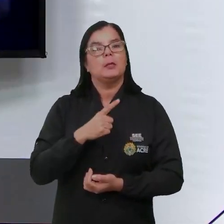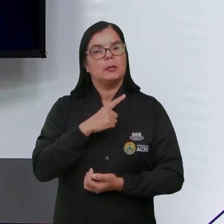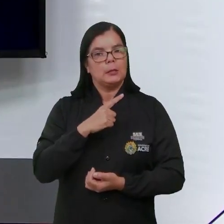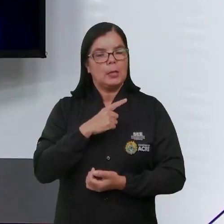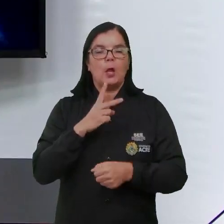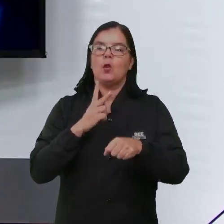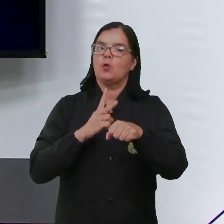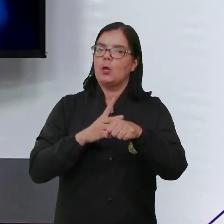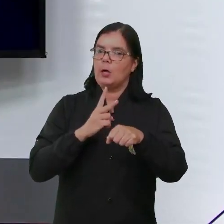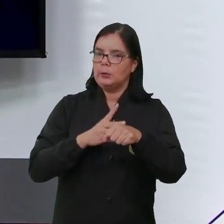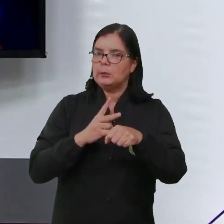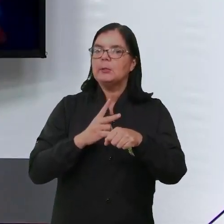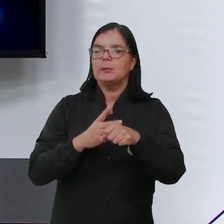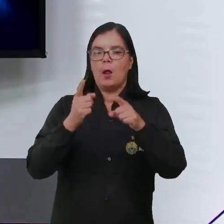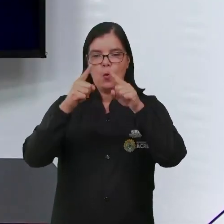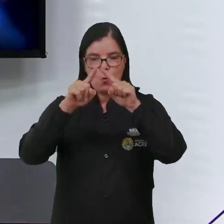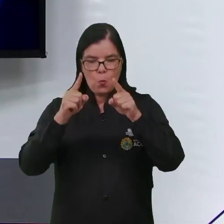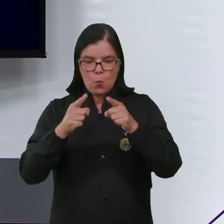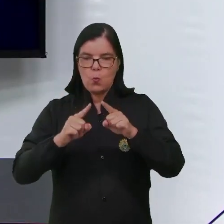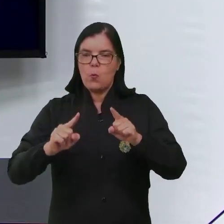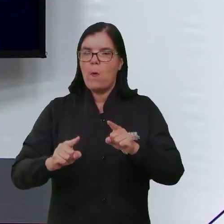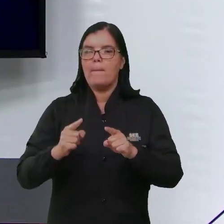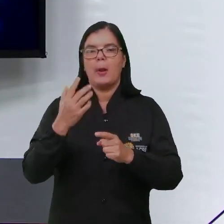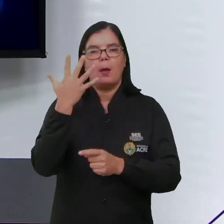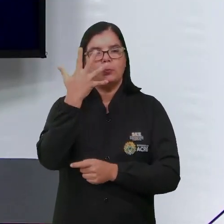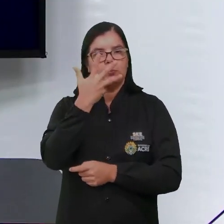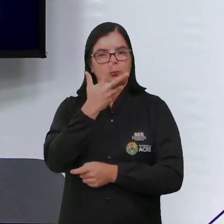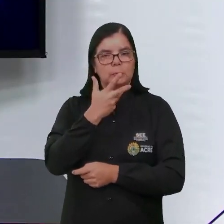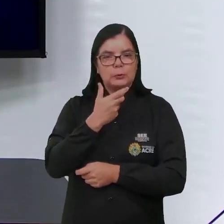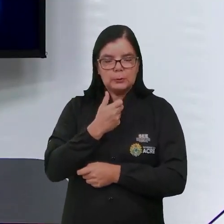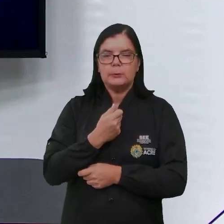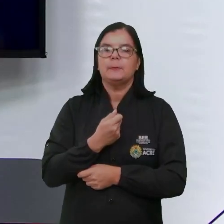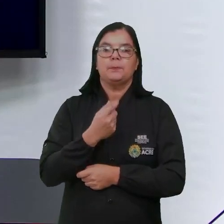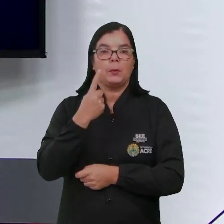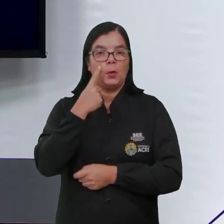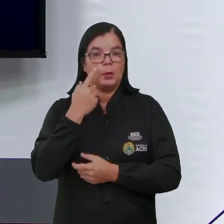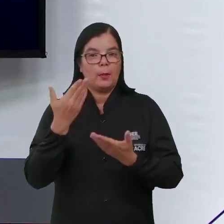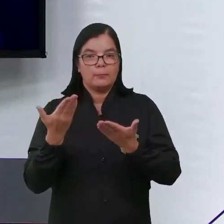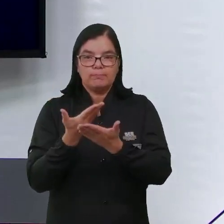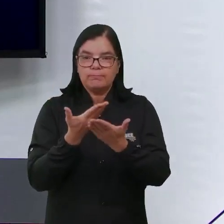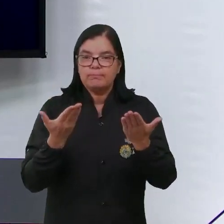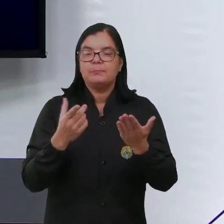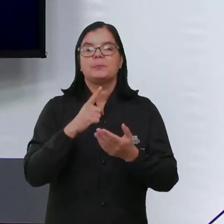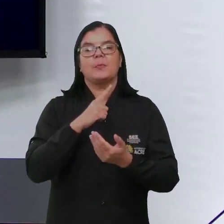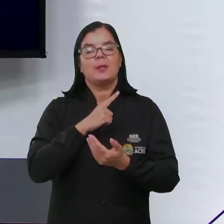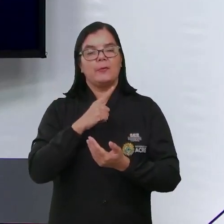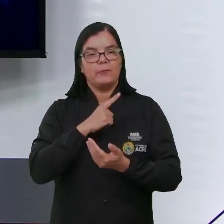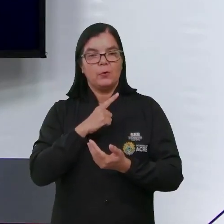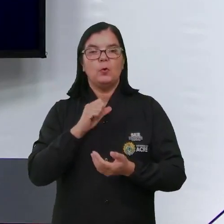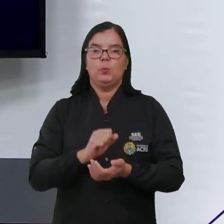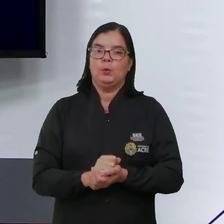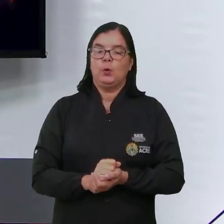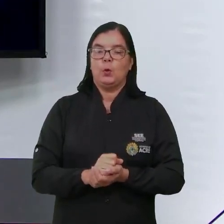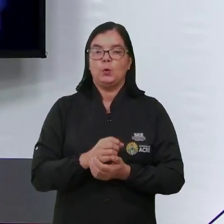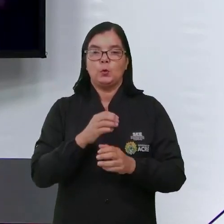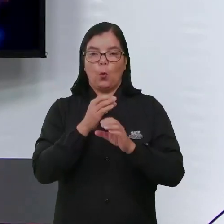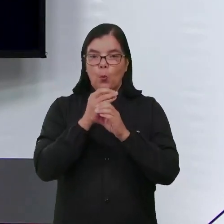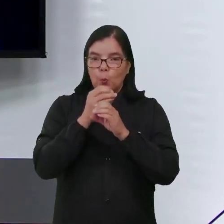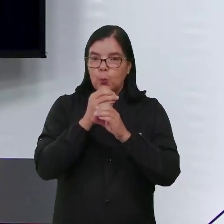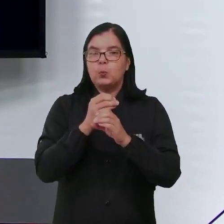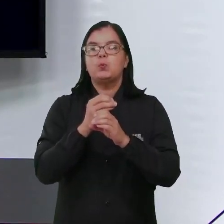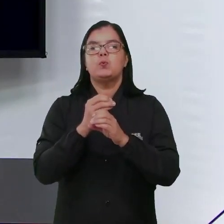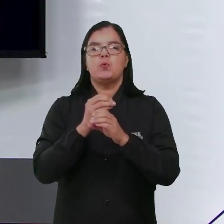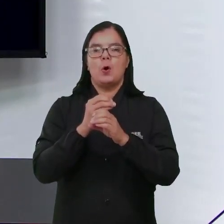esses vidros artesanais, né, que são feitos ali, ó, como a gente está vendo, né, vai ter a questão do sopro ali